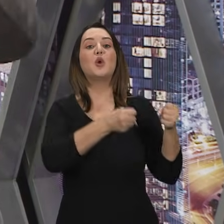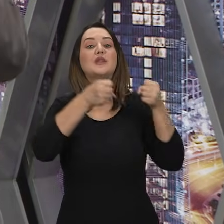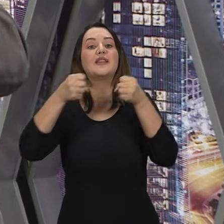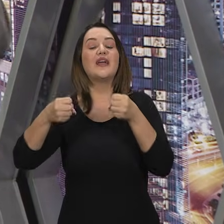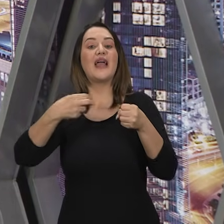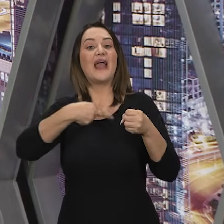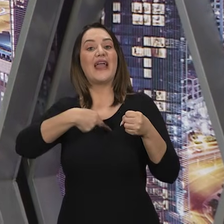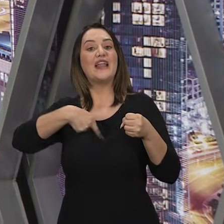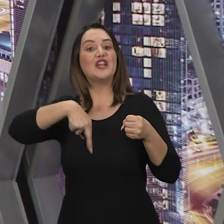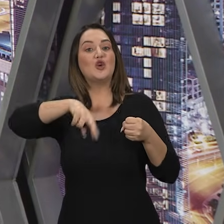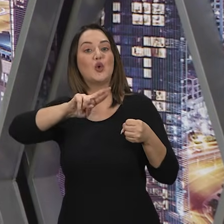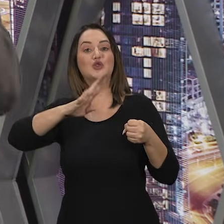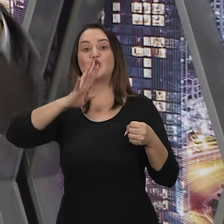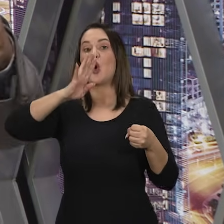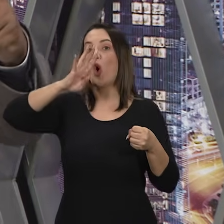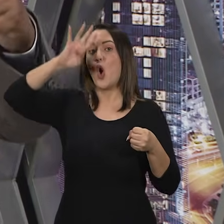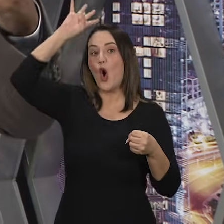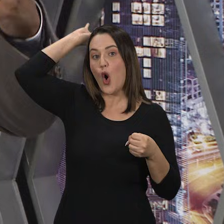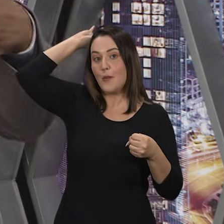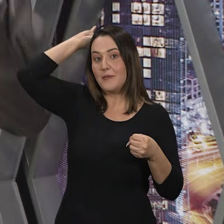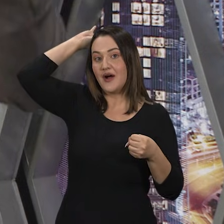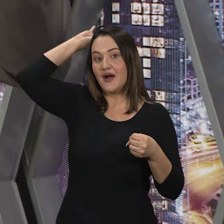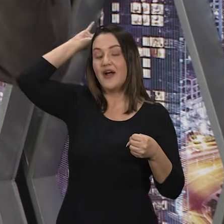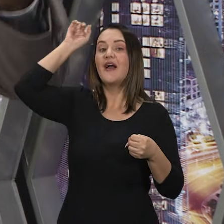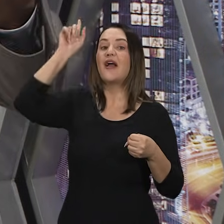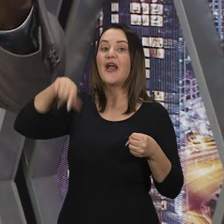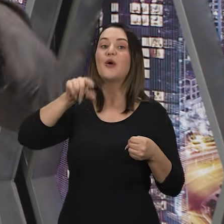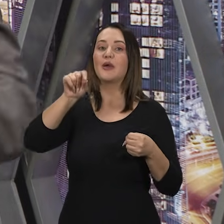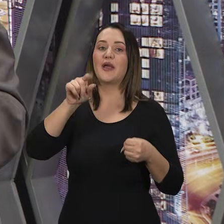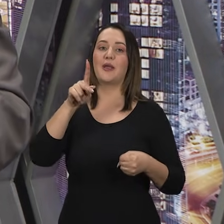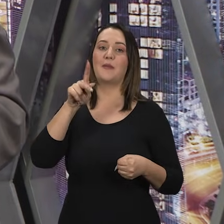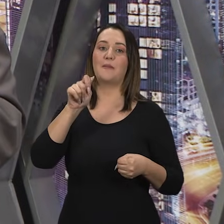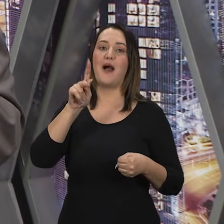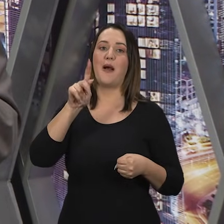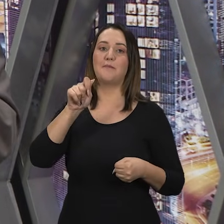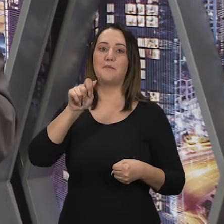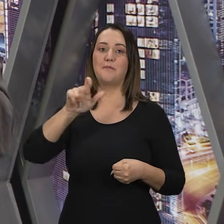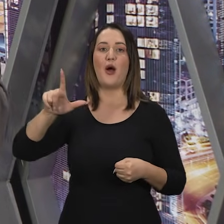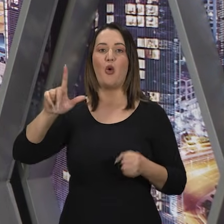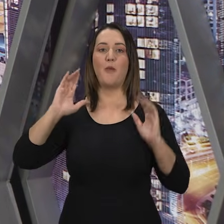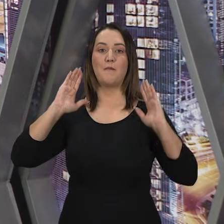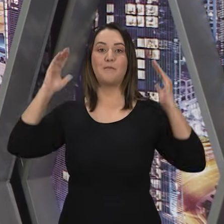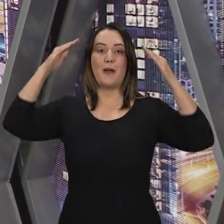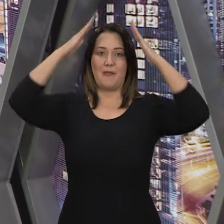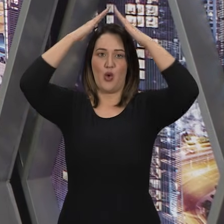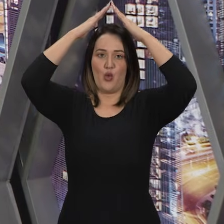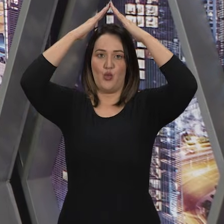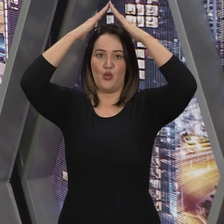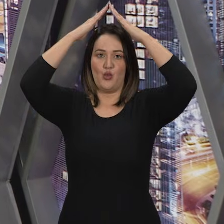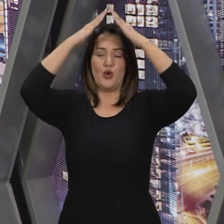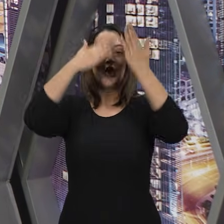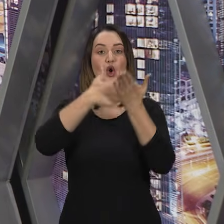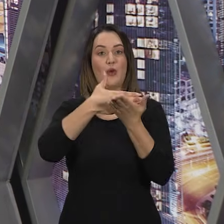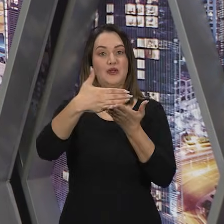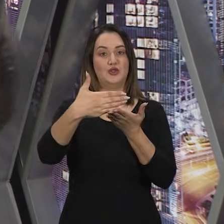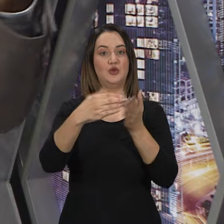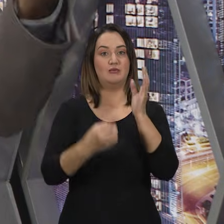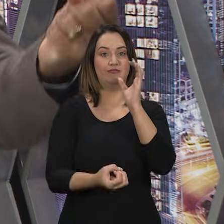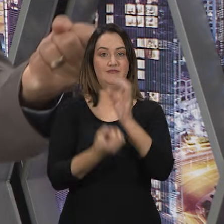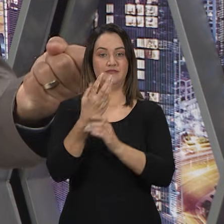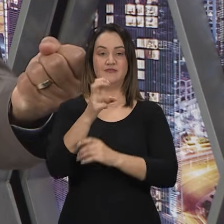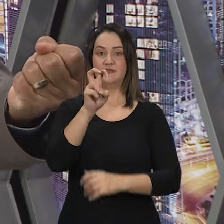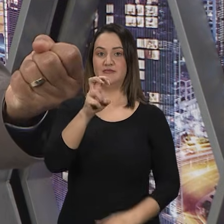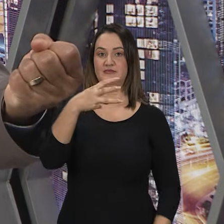o poder religioso de Roma, que passou a se chamar sistema papal. Ou seja, o domínio papal